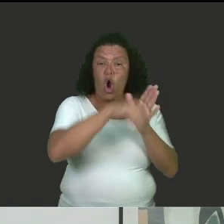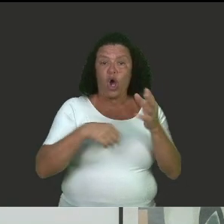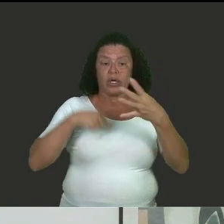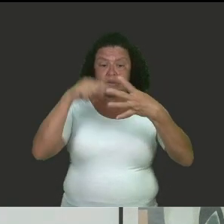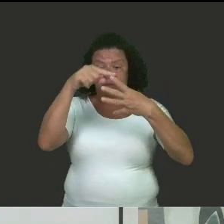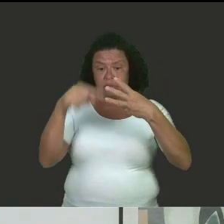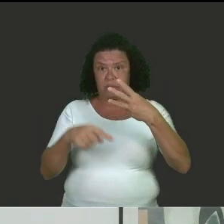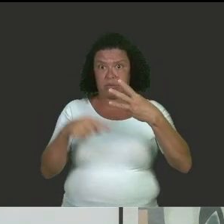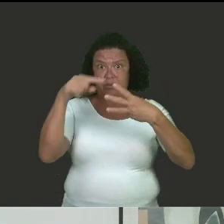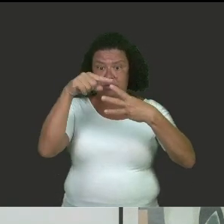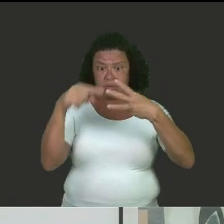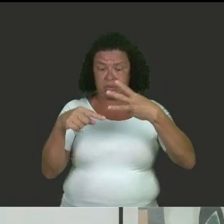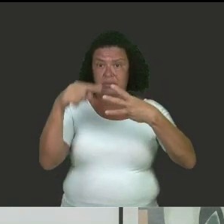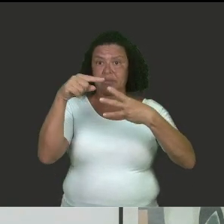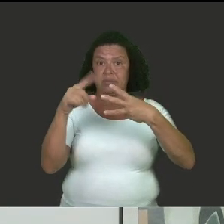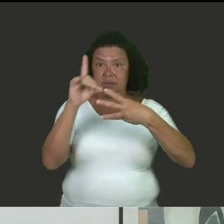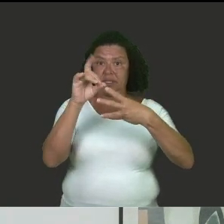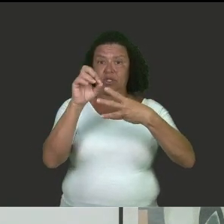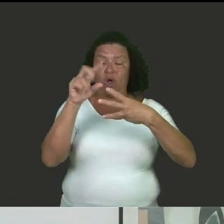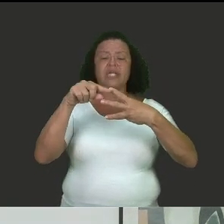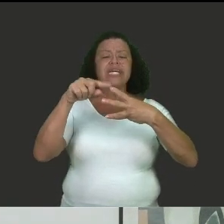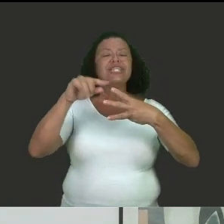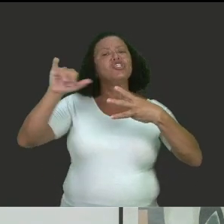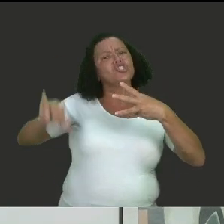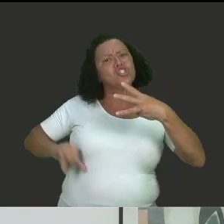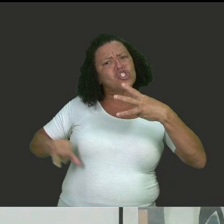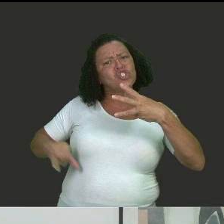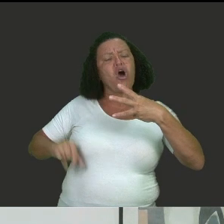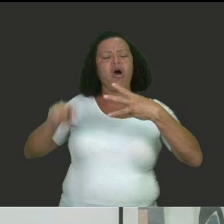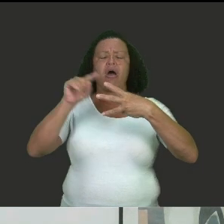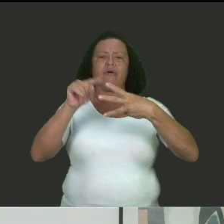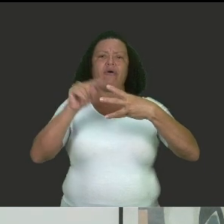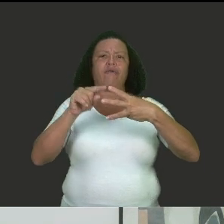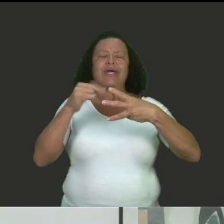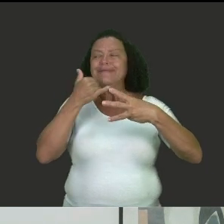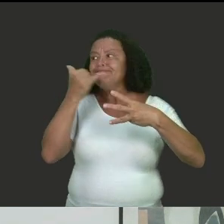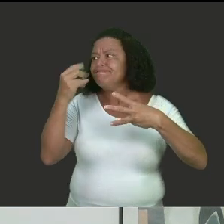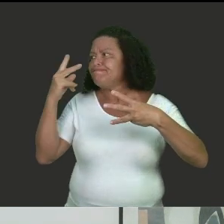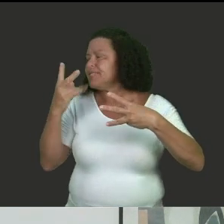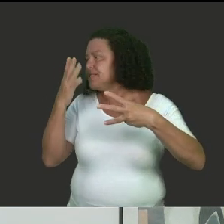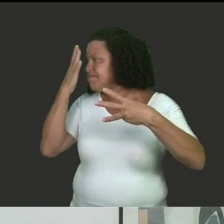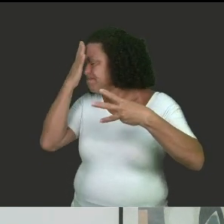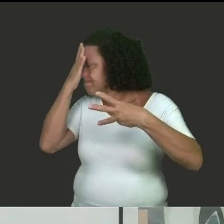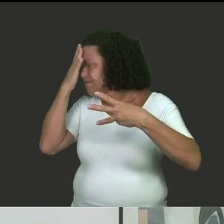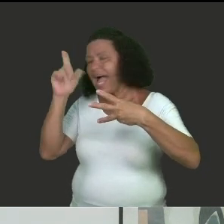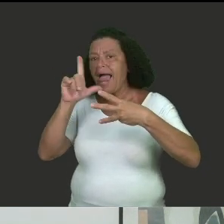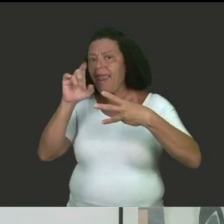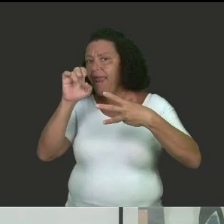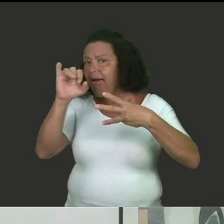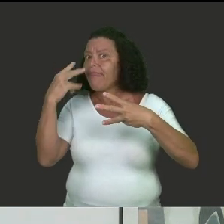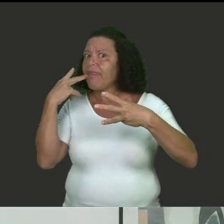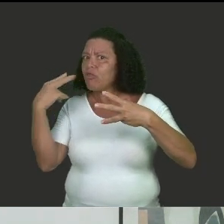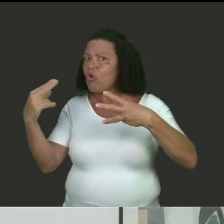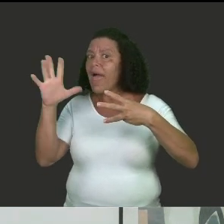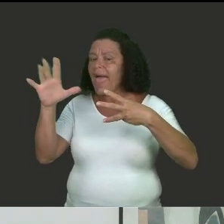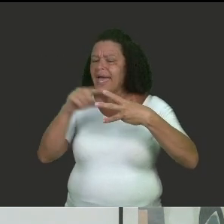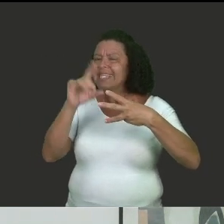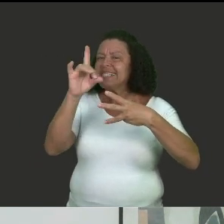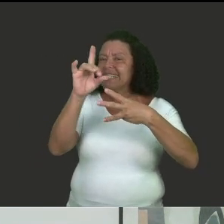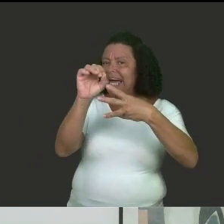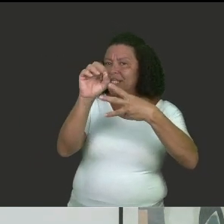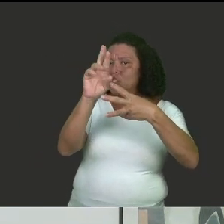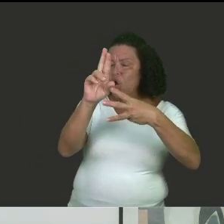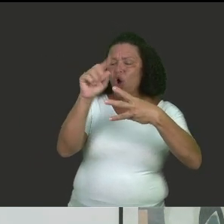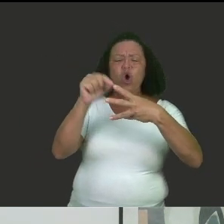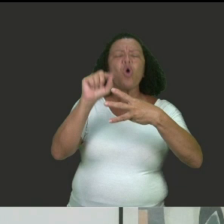A dor expiação sofremos porque cometemos um deslize com relação à lei natural. Então essa dor refere-se